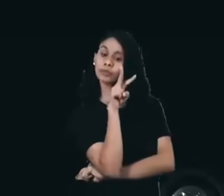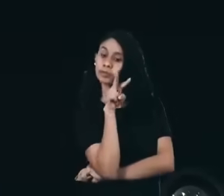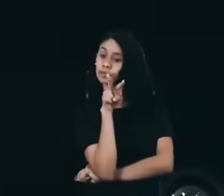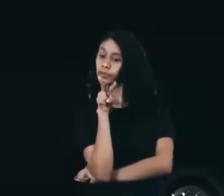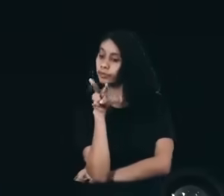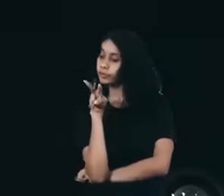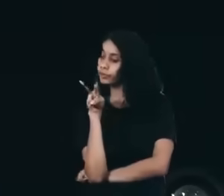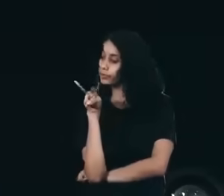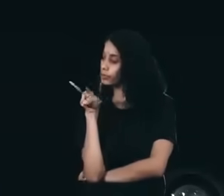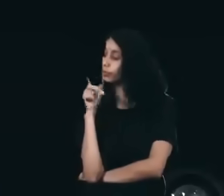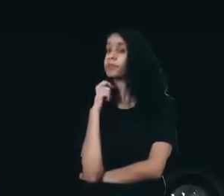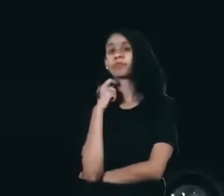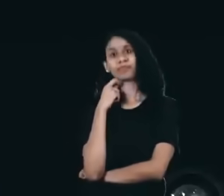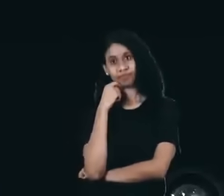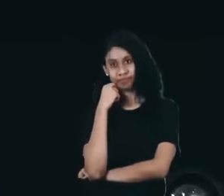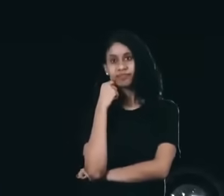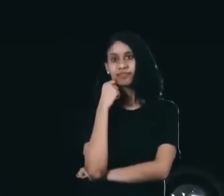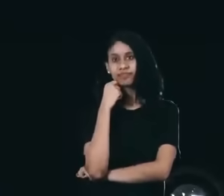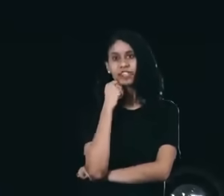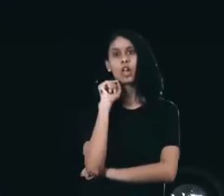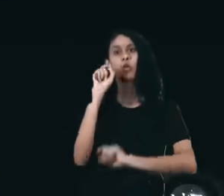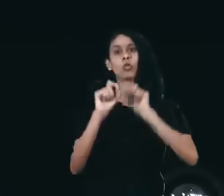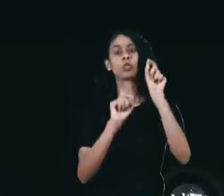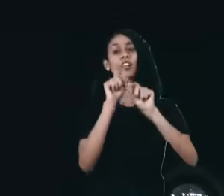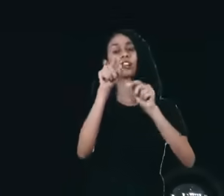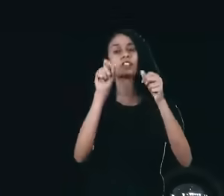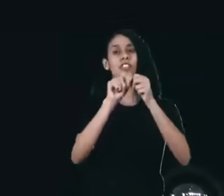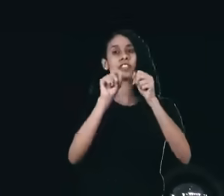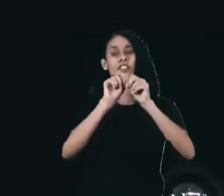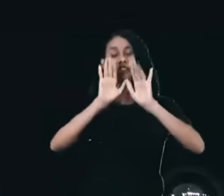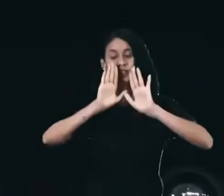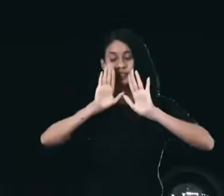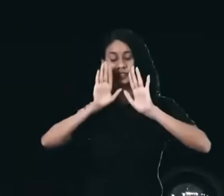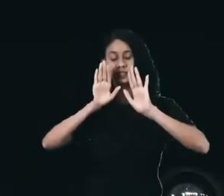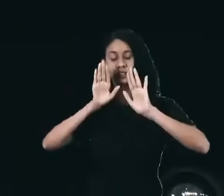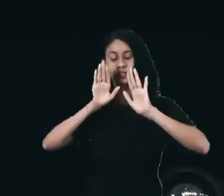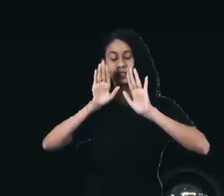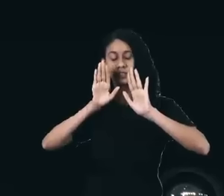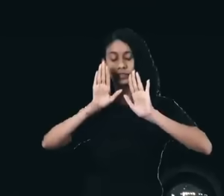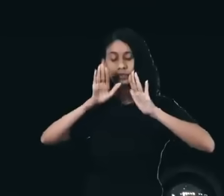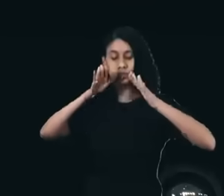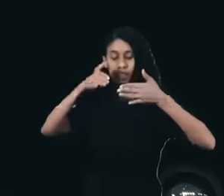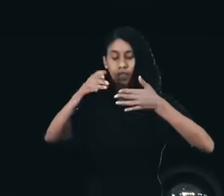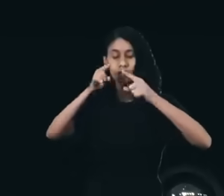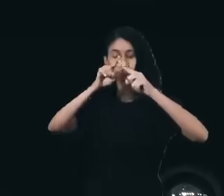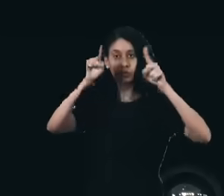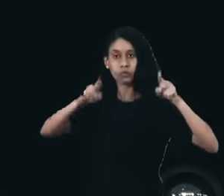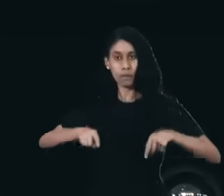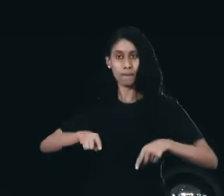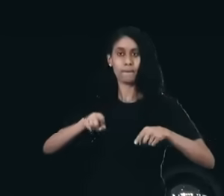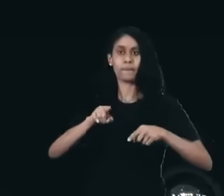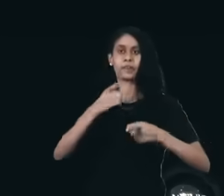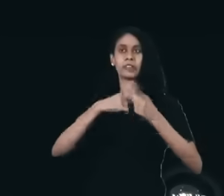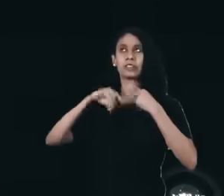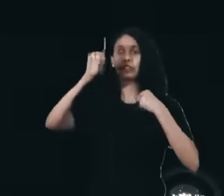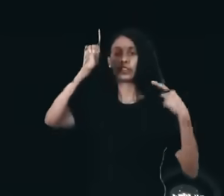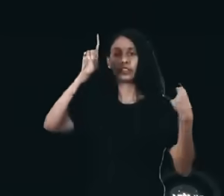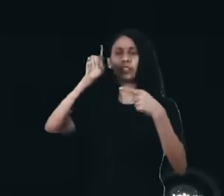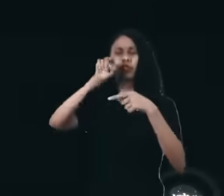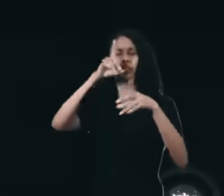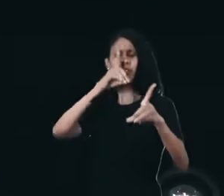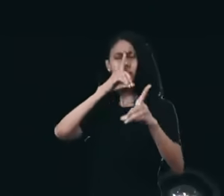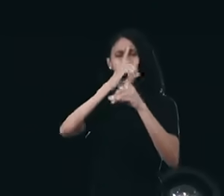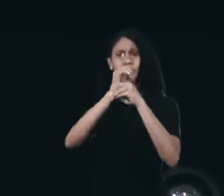observava. Qual é a sua atitude diante do plano de Deus? Você vai ser achada por Deus